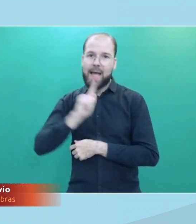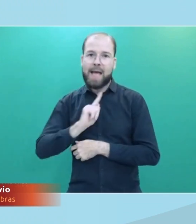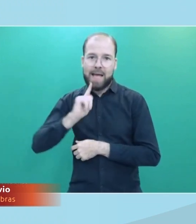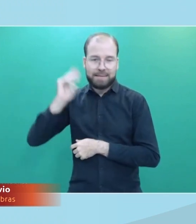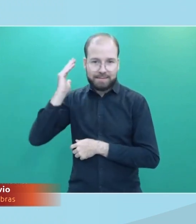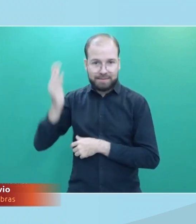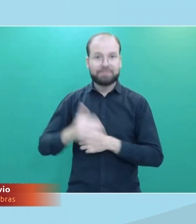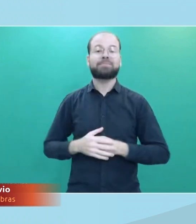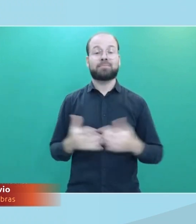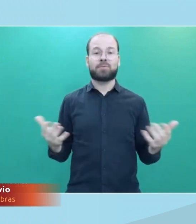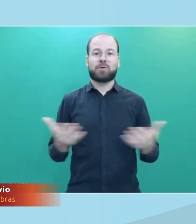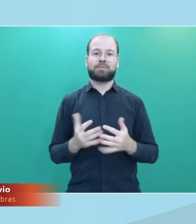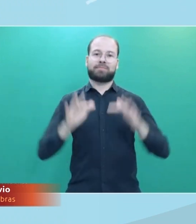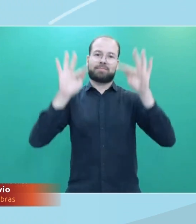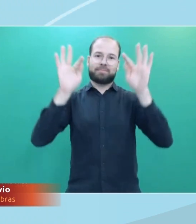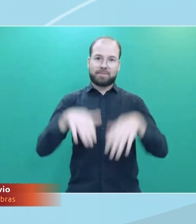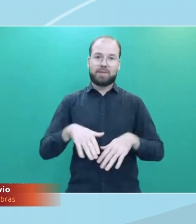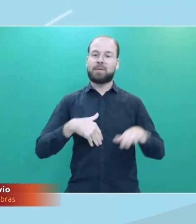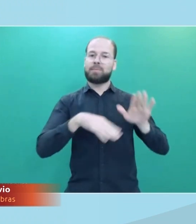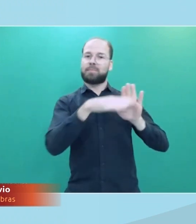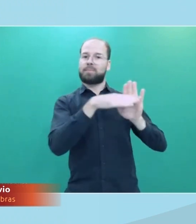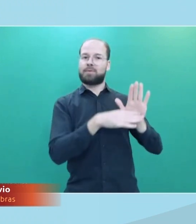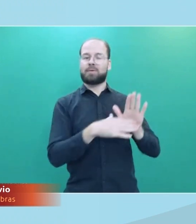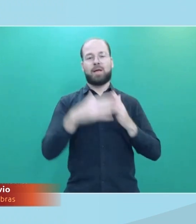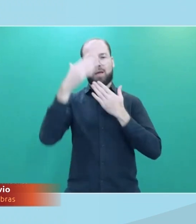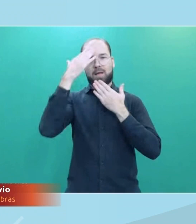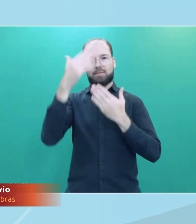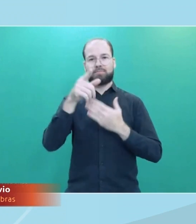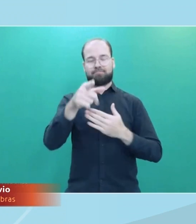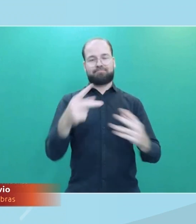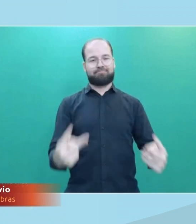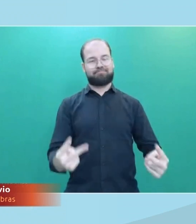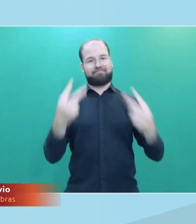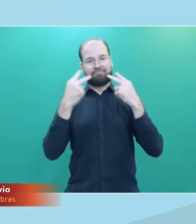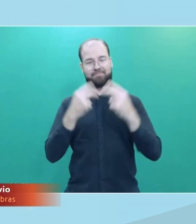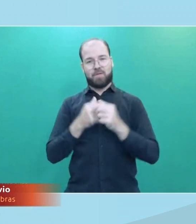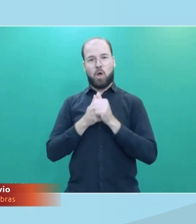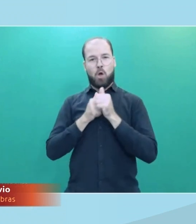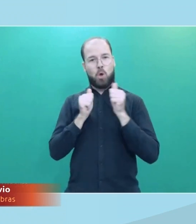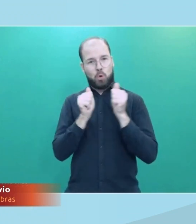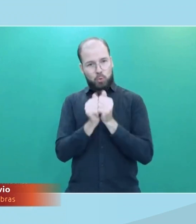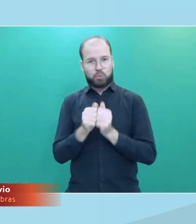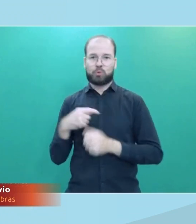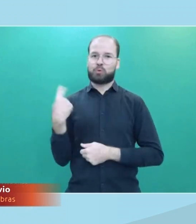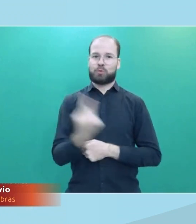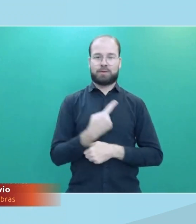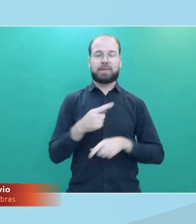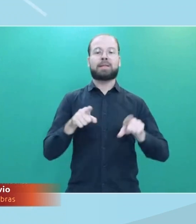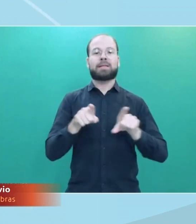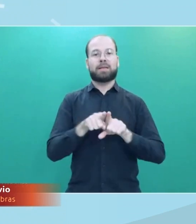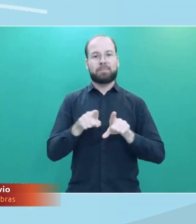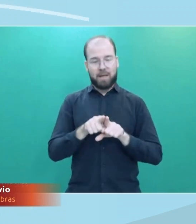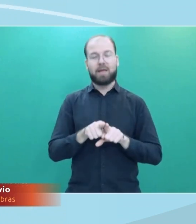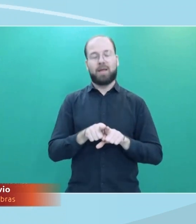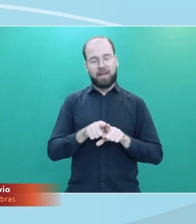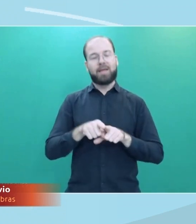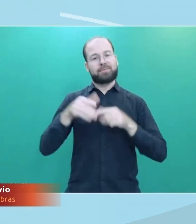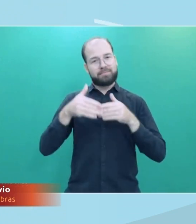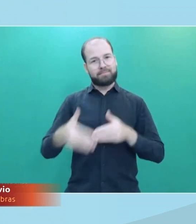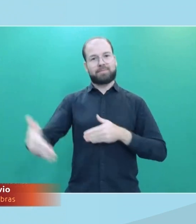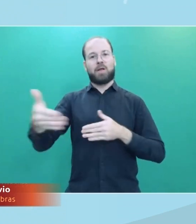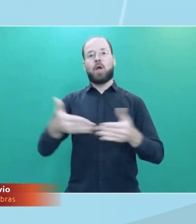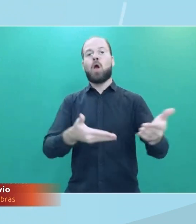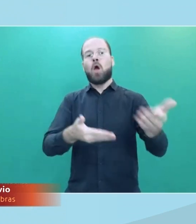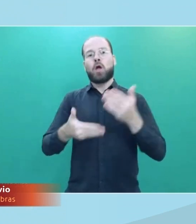o programa de hoje, agradecendo a sua companhia, a sua audiência e também te convidando a assistir o